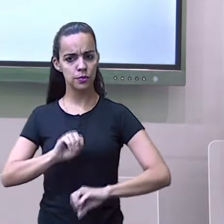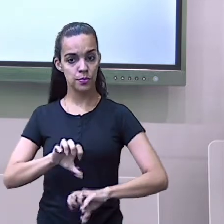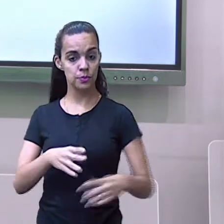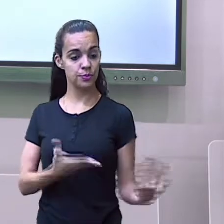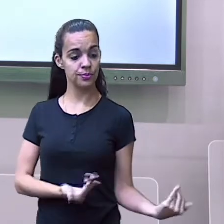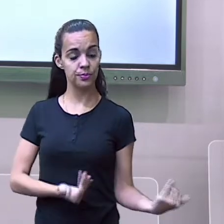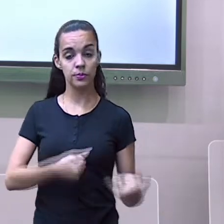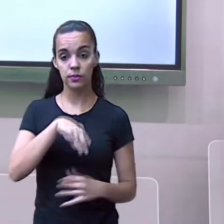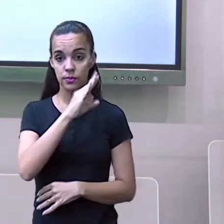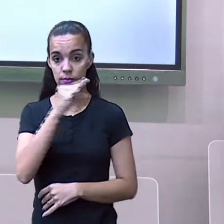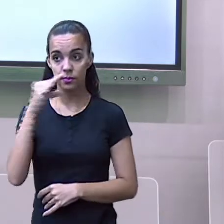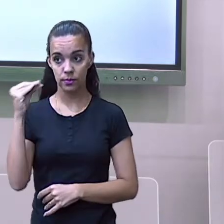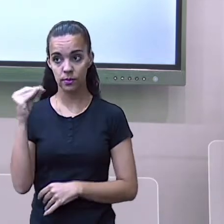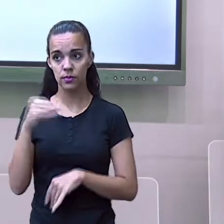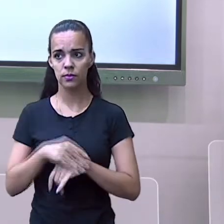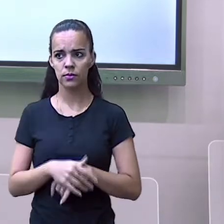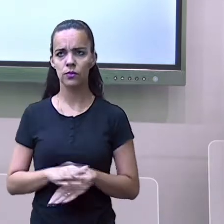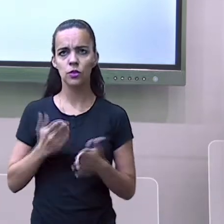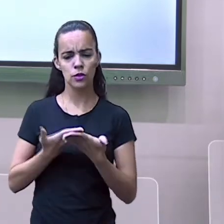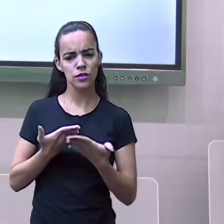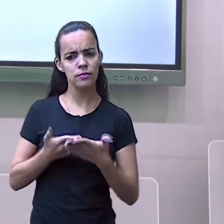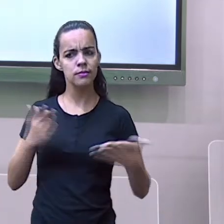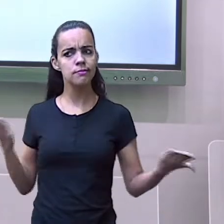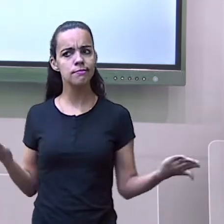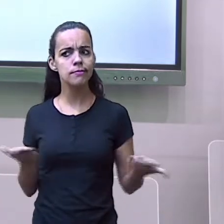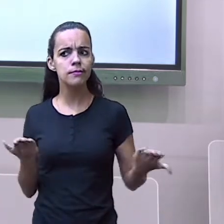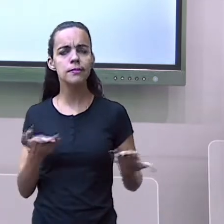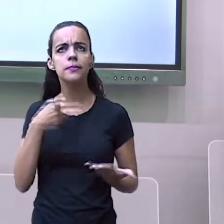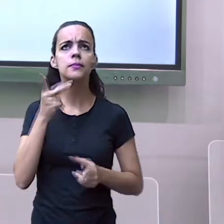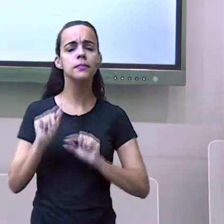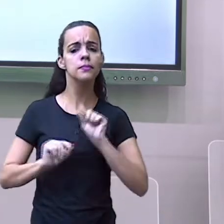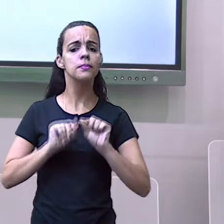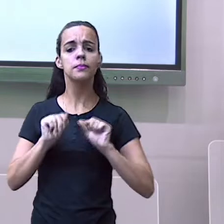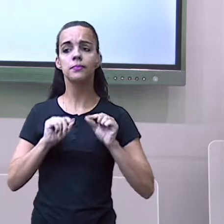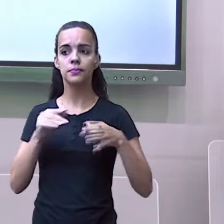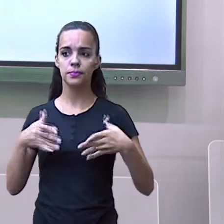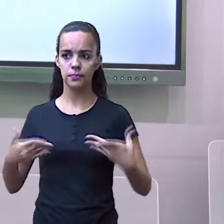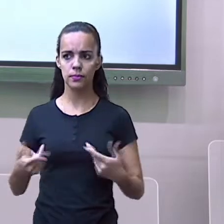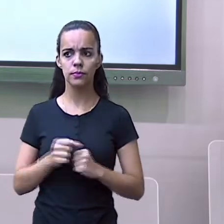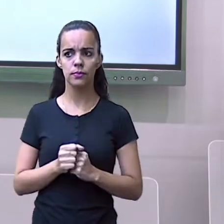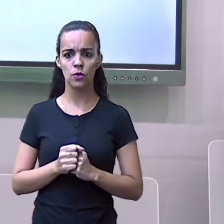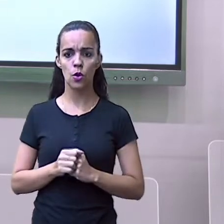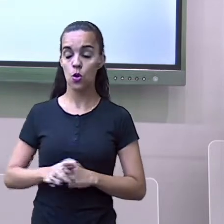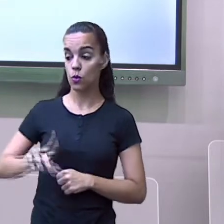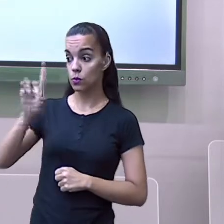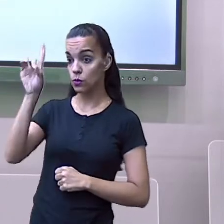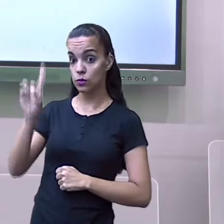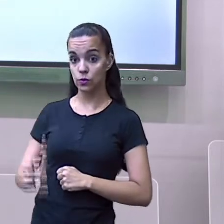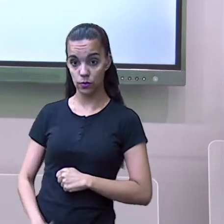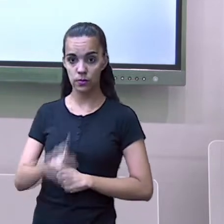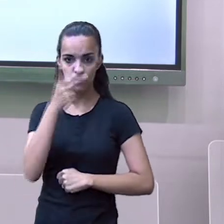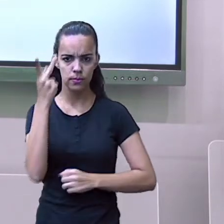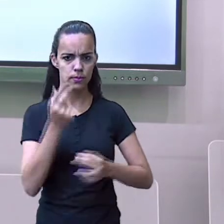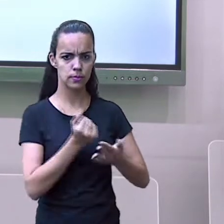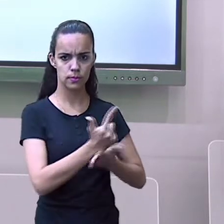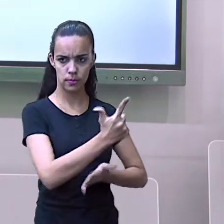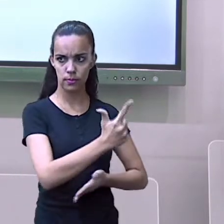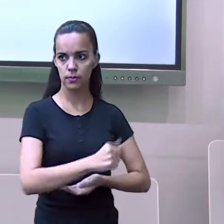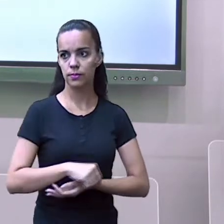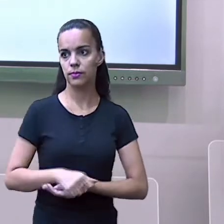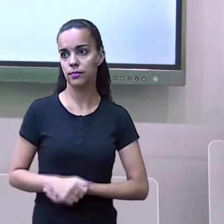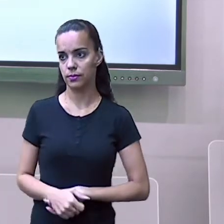de Jovens e Adultos. Na nossa aula de hoje falaremos um pouco sobre o direito do consumidor.